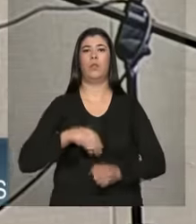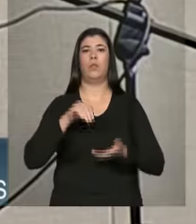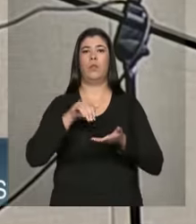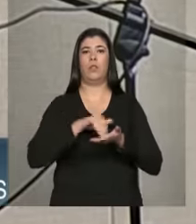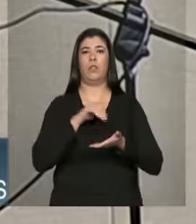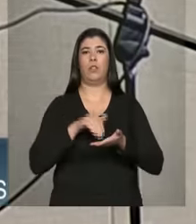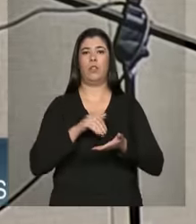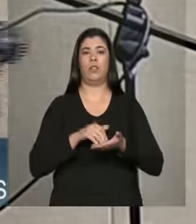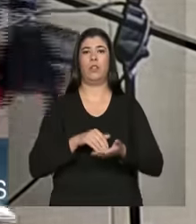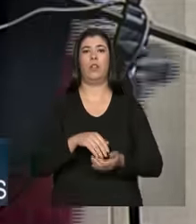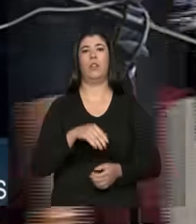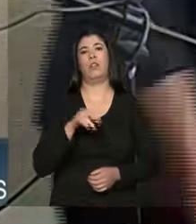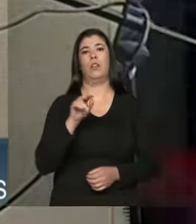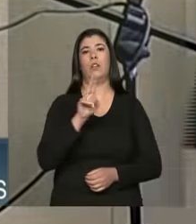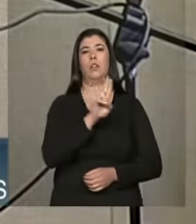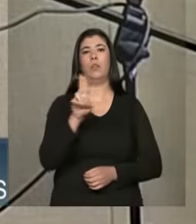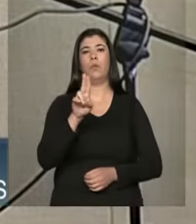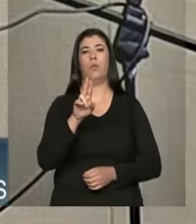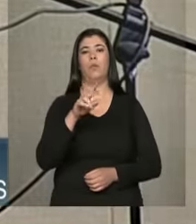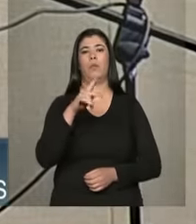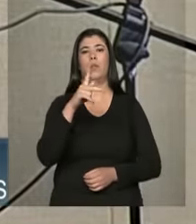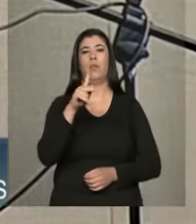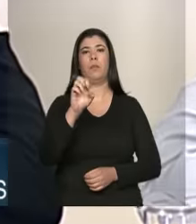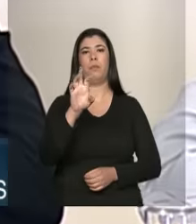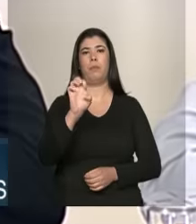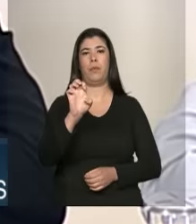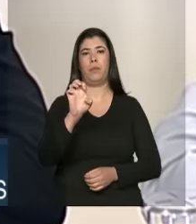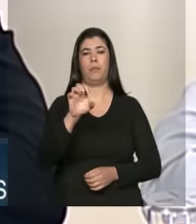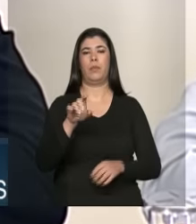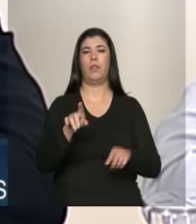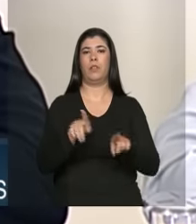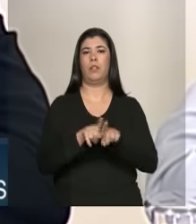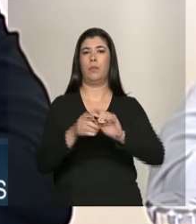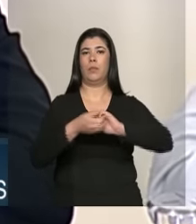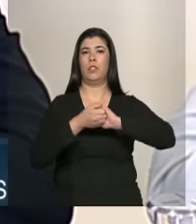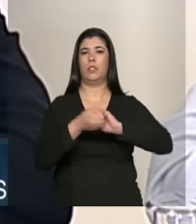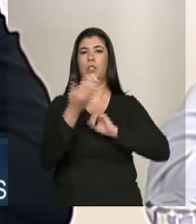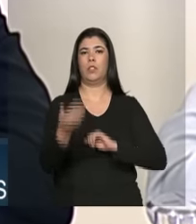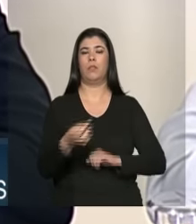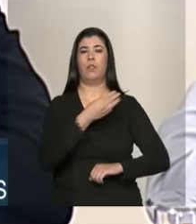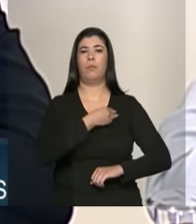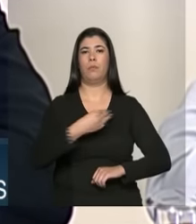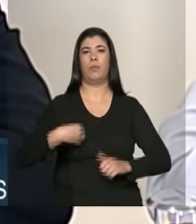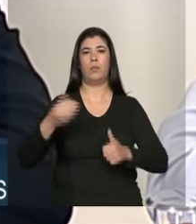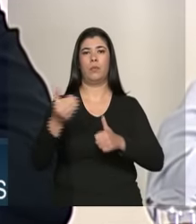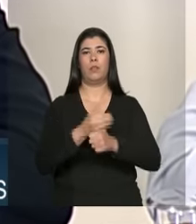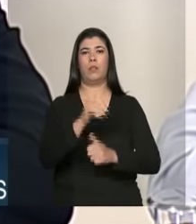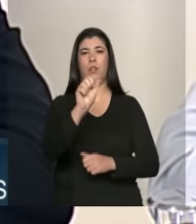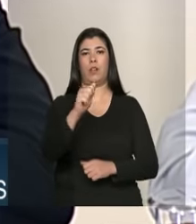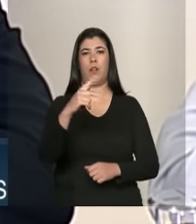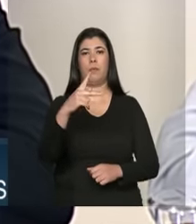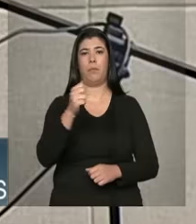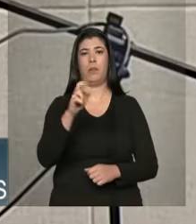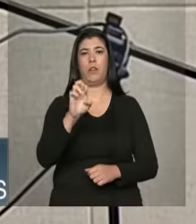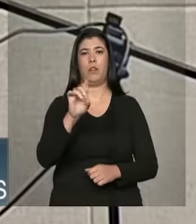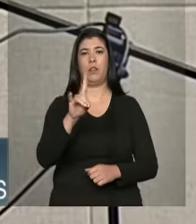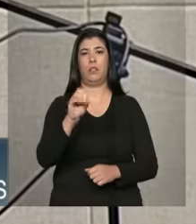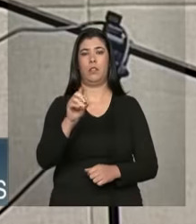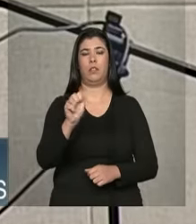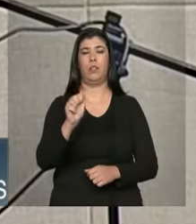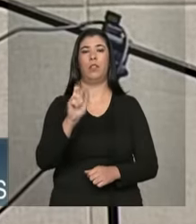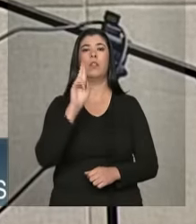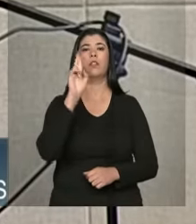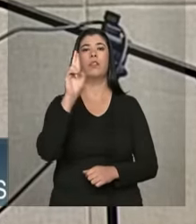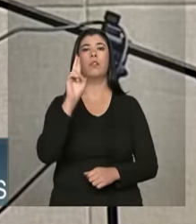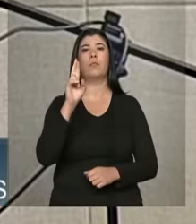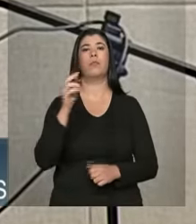república Ministro Pepe Vargas saudar a ministra interina Aparecida Gonçalves que nesse ato